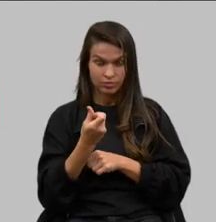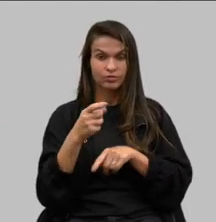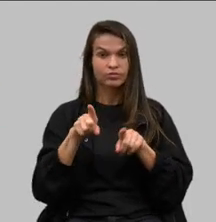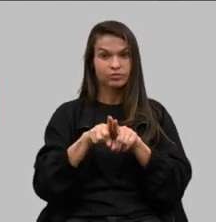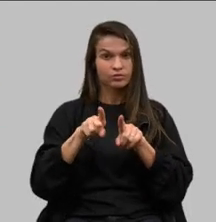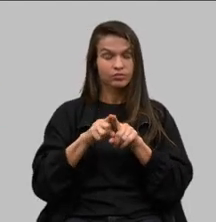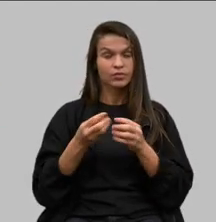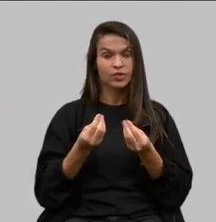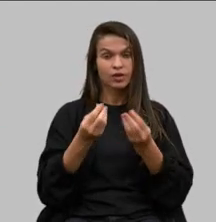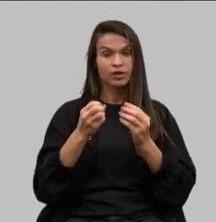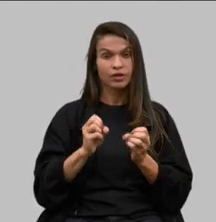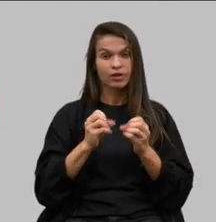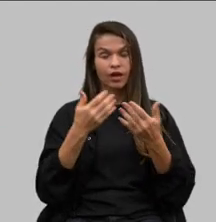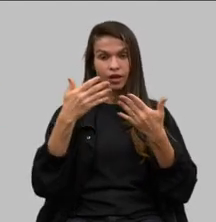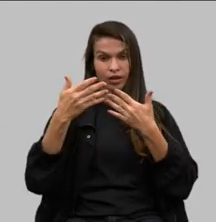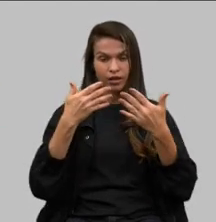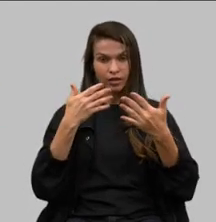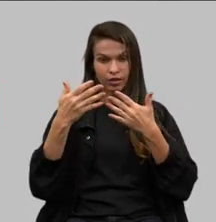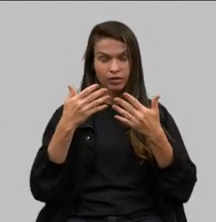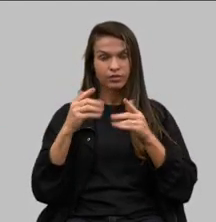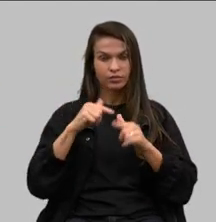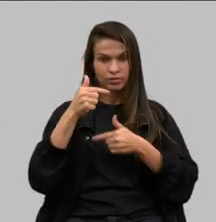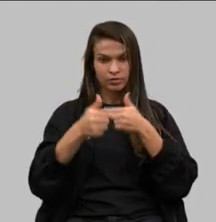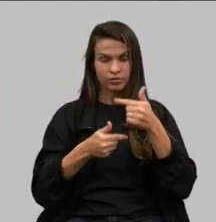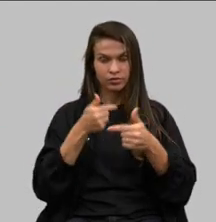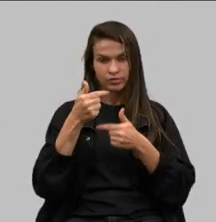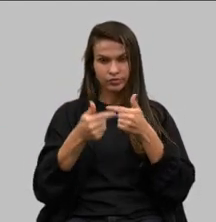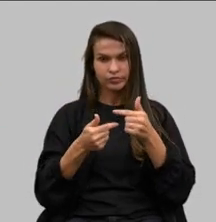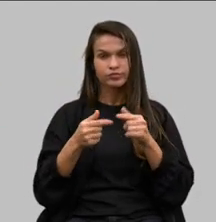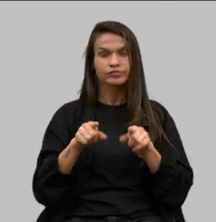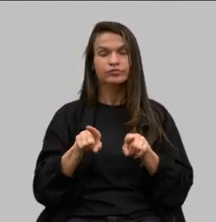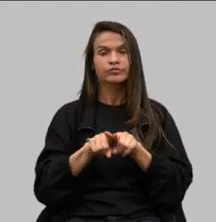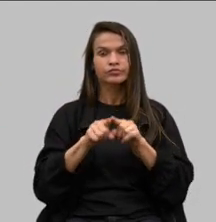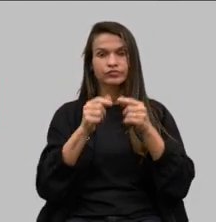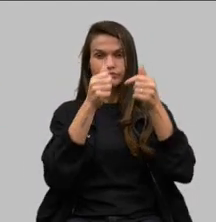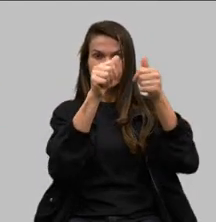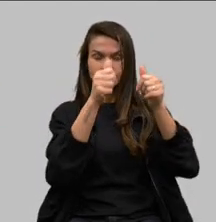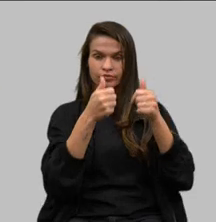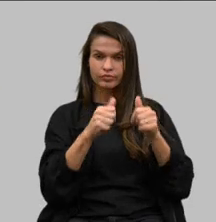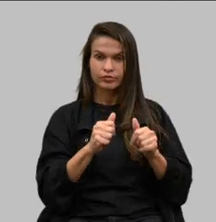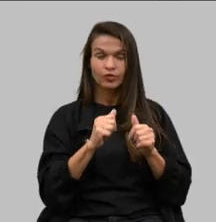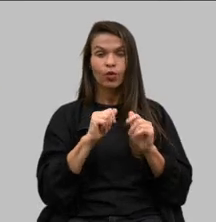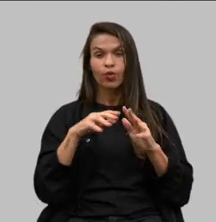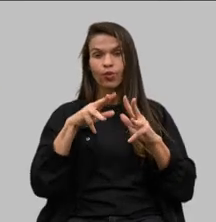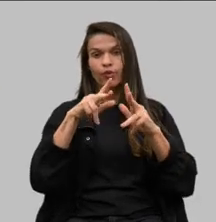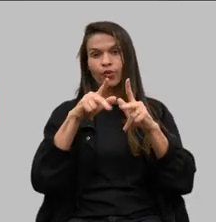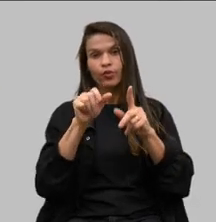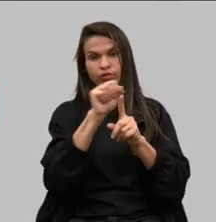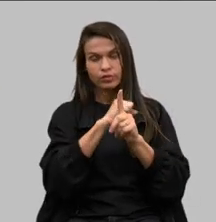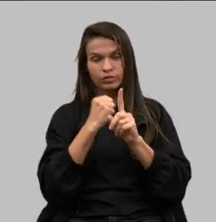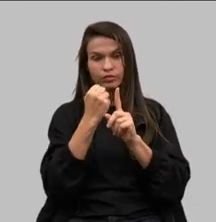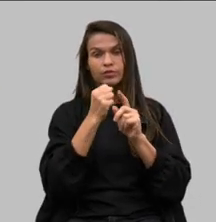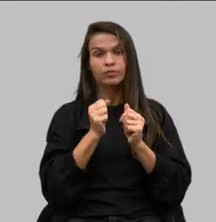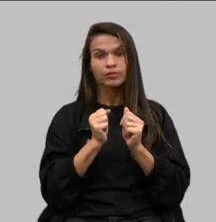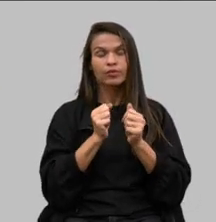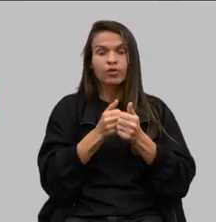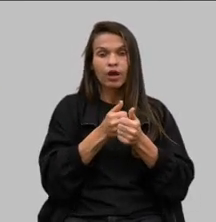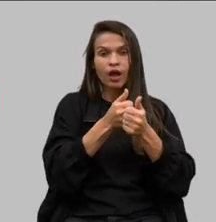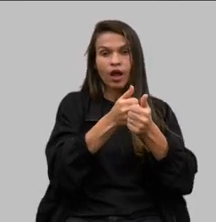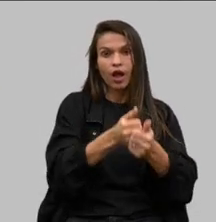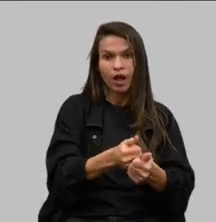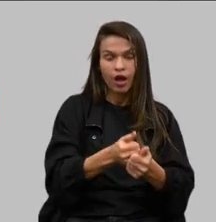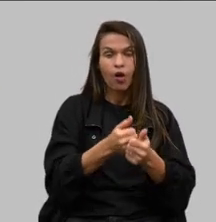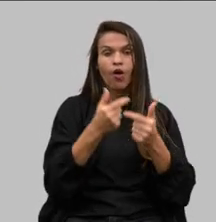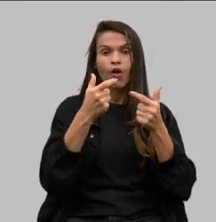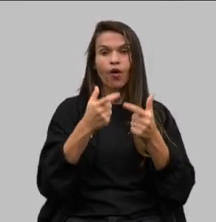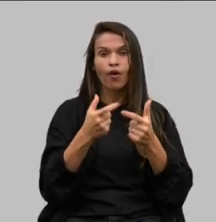transparência a essa ação nós lançamos um painel que toda a sociedade pode acompanhar onde esse